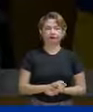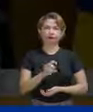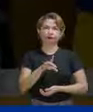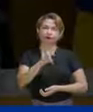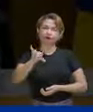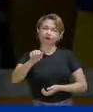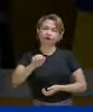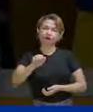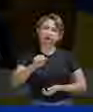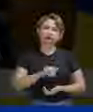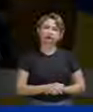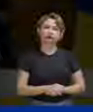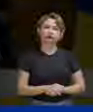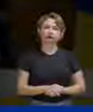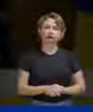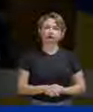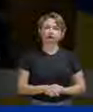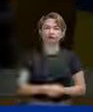dia